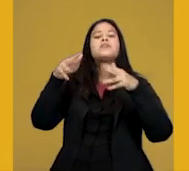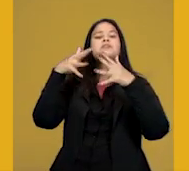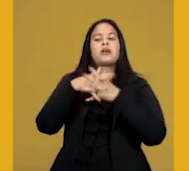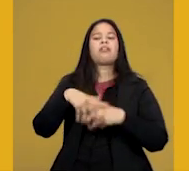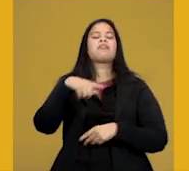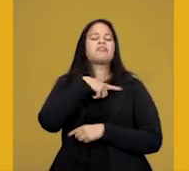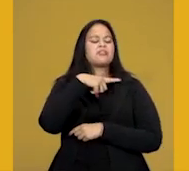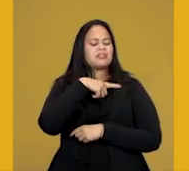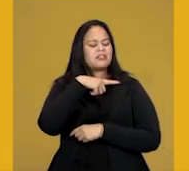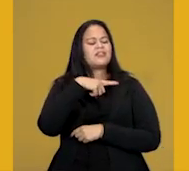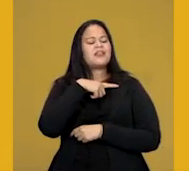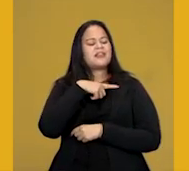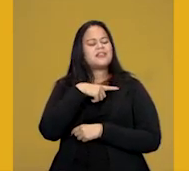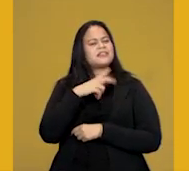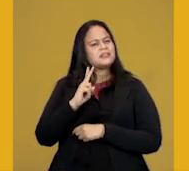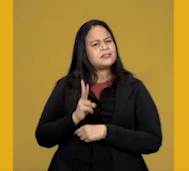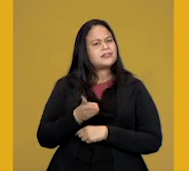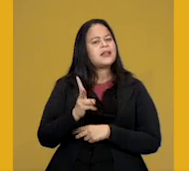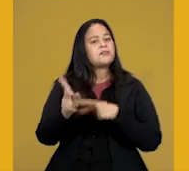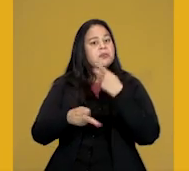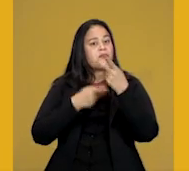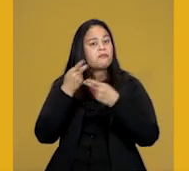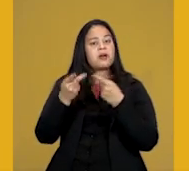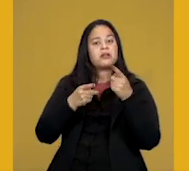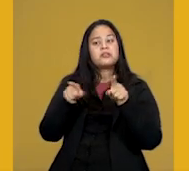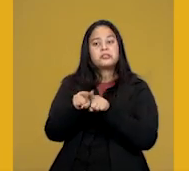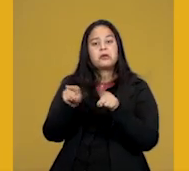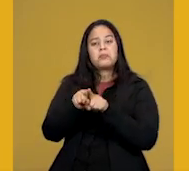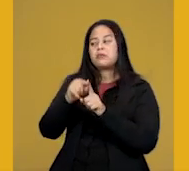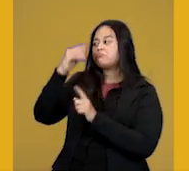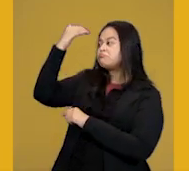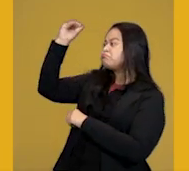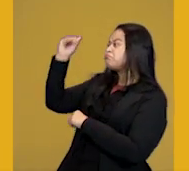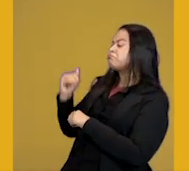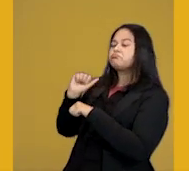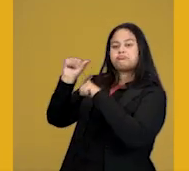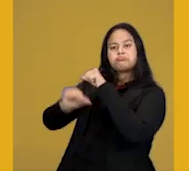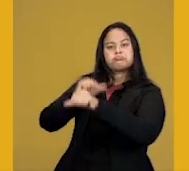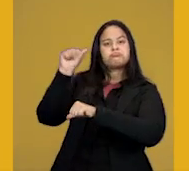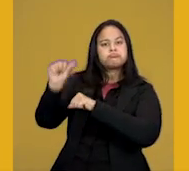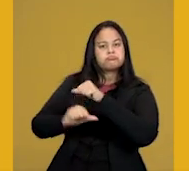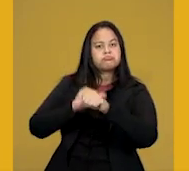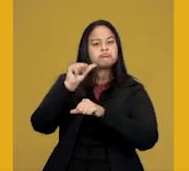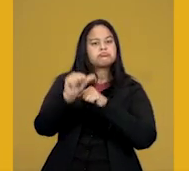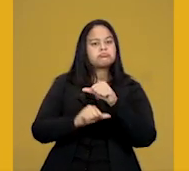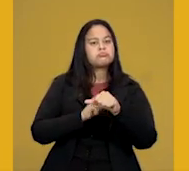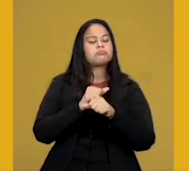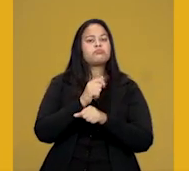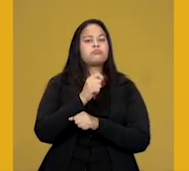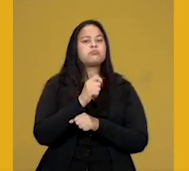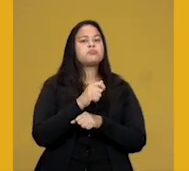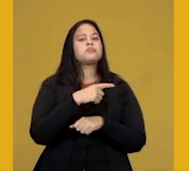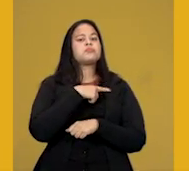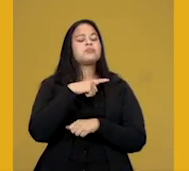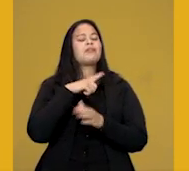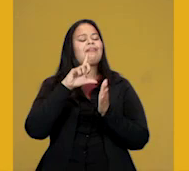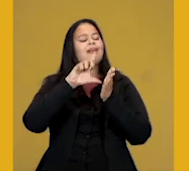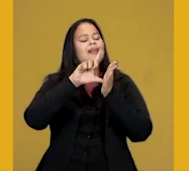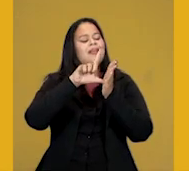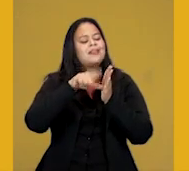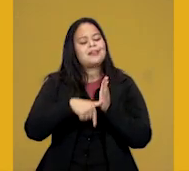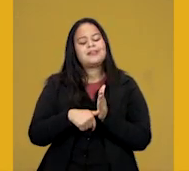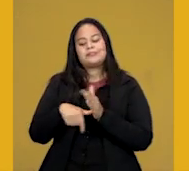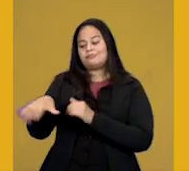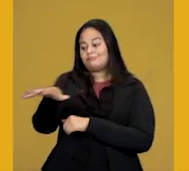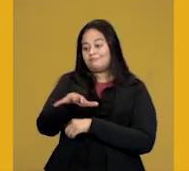a gente sempre frisou aqui, desse espaço em transformação, né? Ainda existe muito atraso no meio rural,